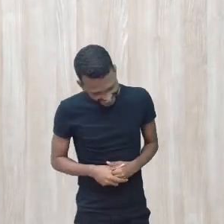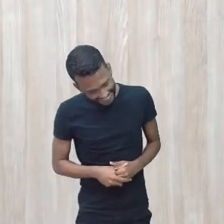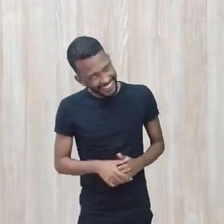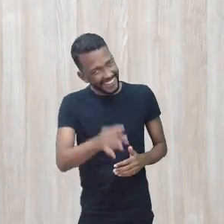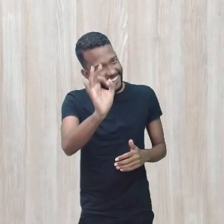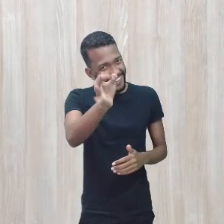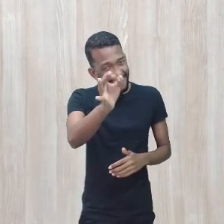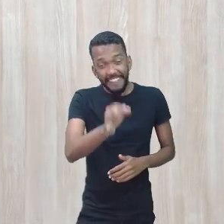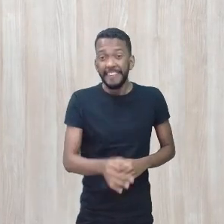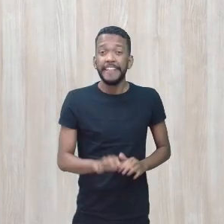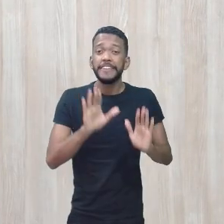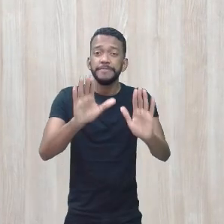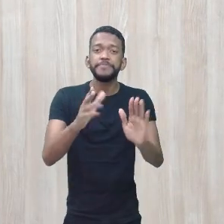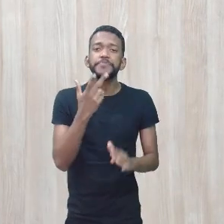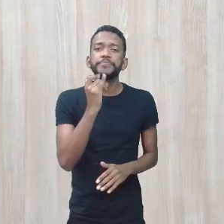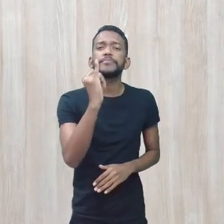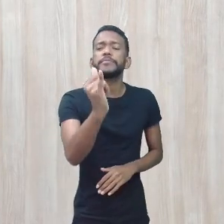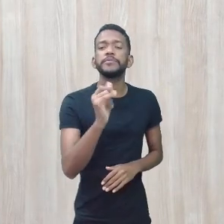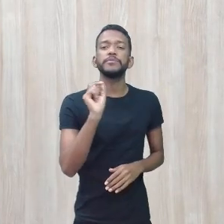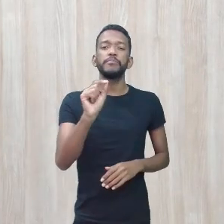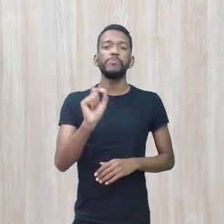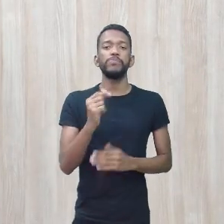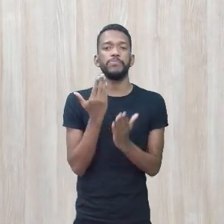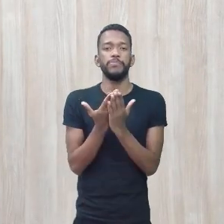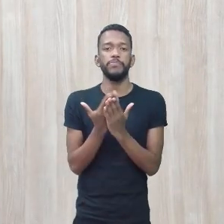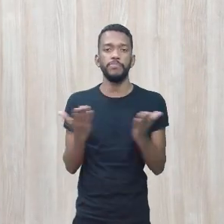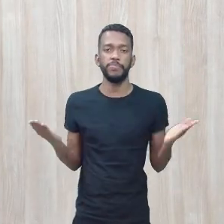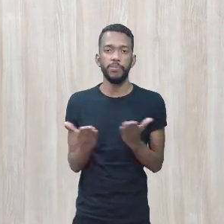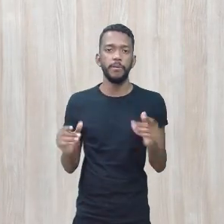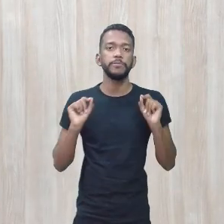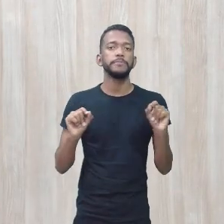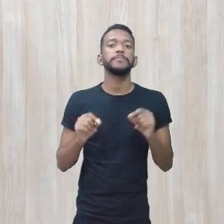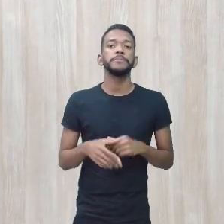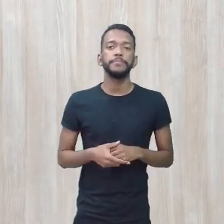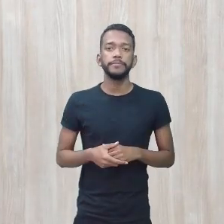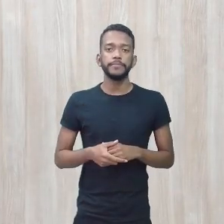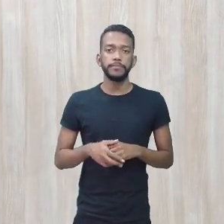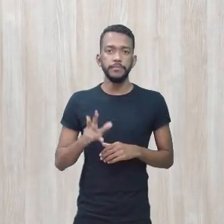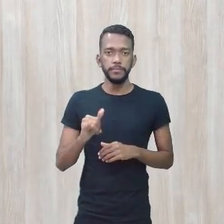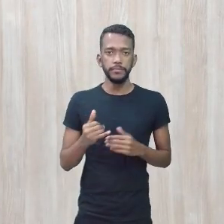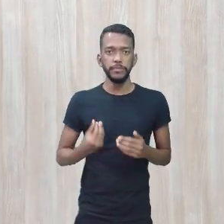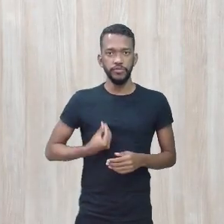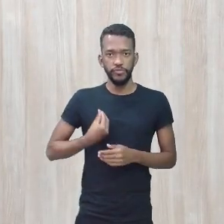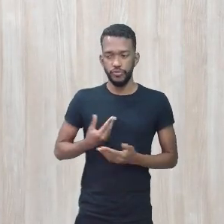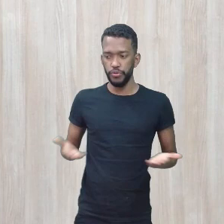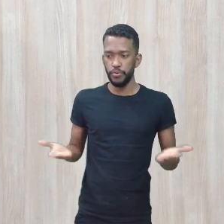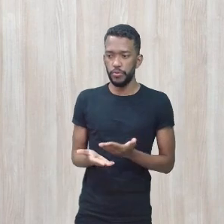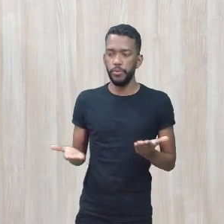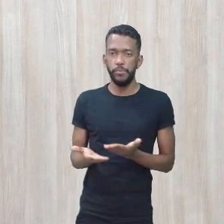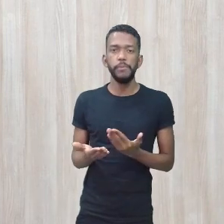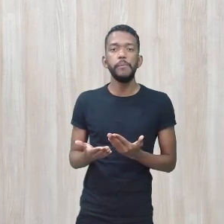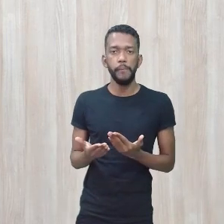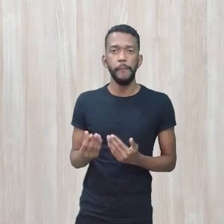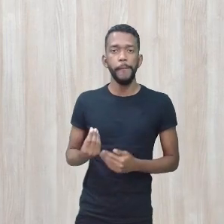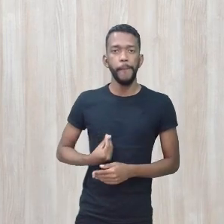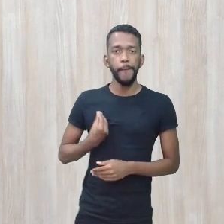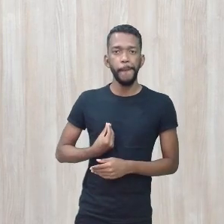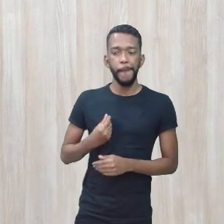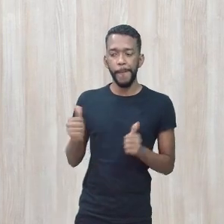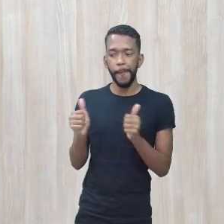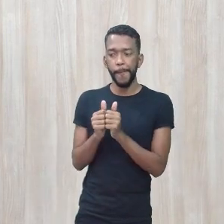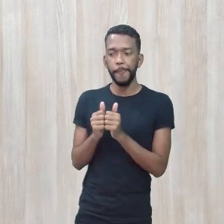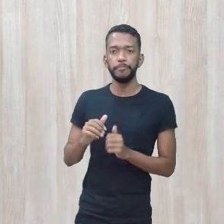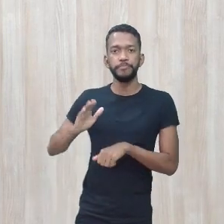Basta dizer aí, ó. É bom dizer que essa aula, ela vai estar aqui hoje, ao vivo, com esse momento com a